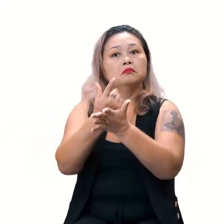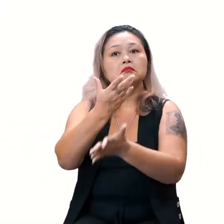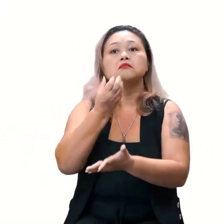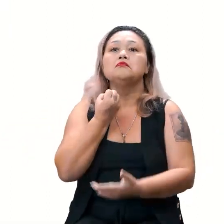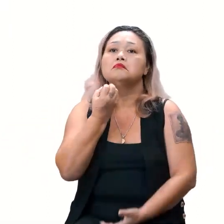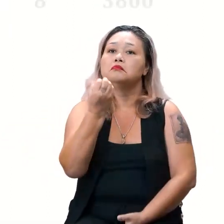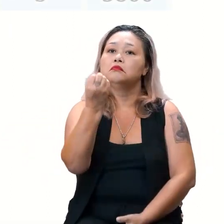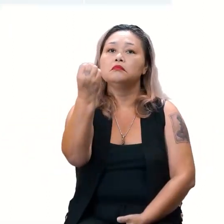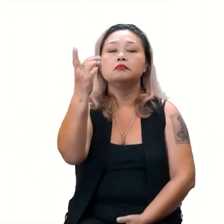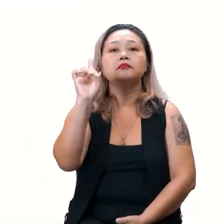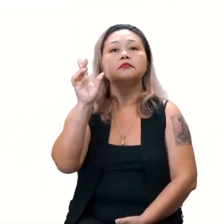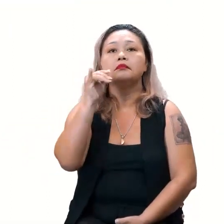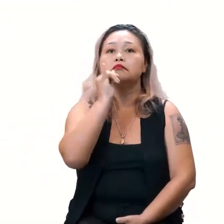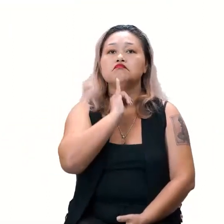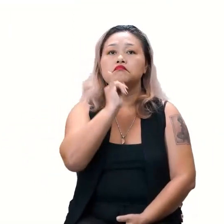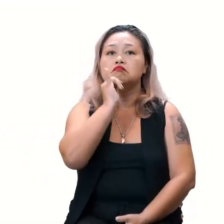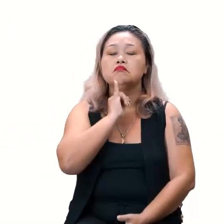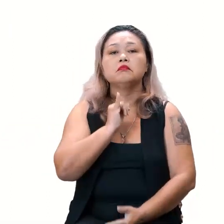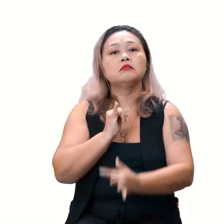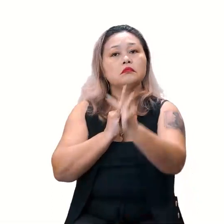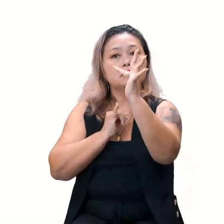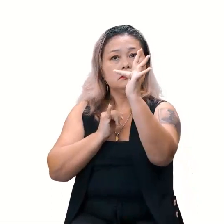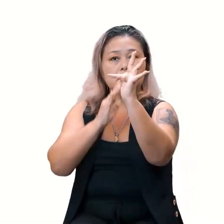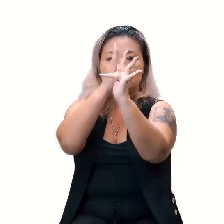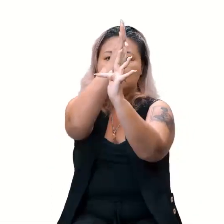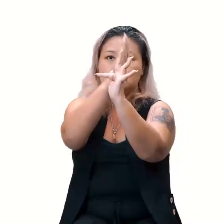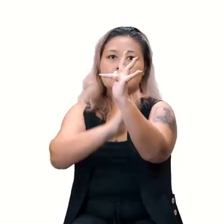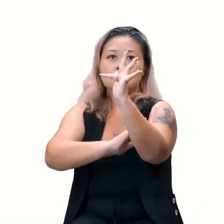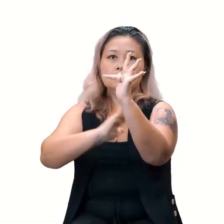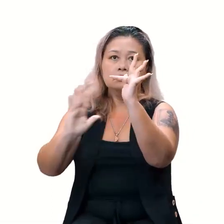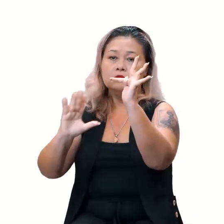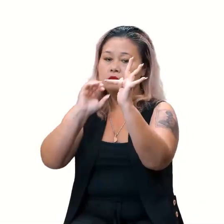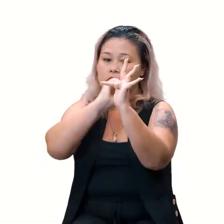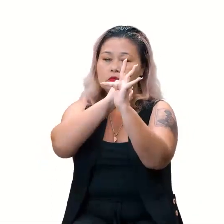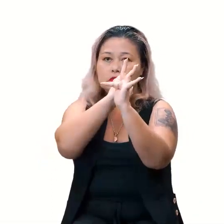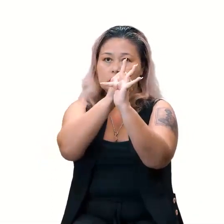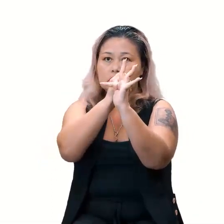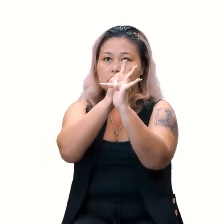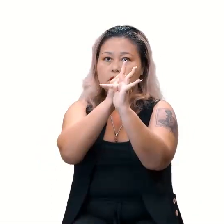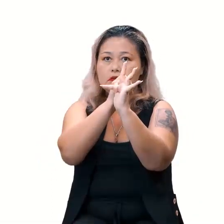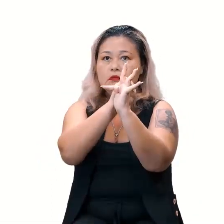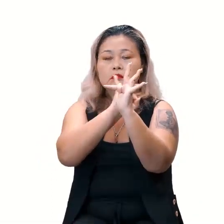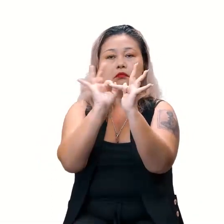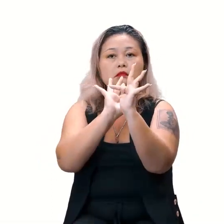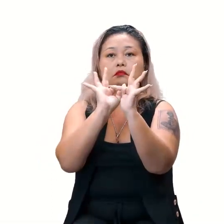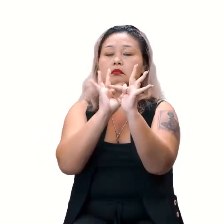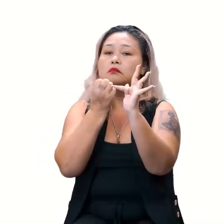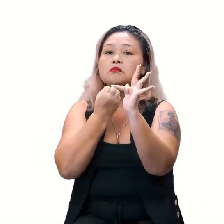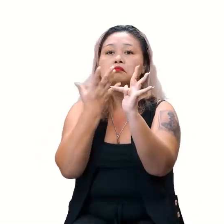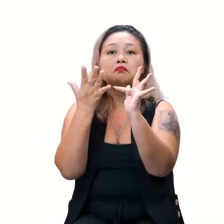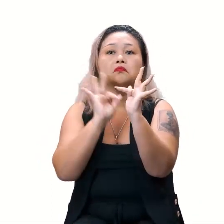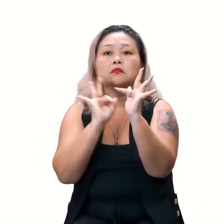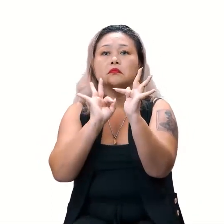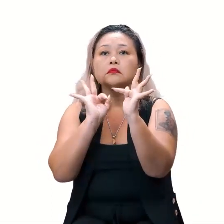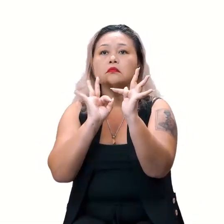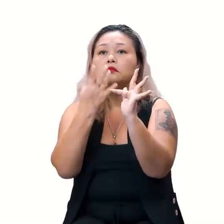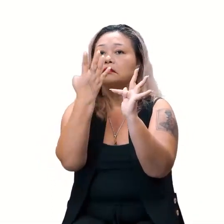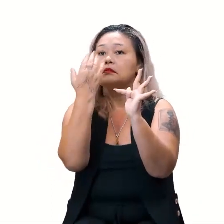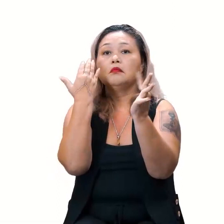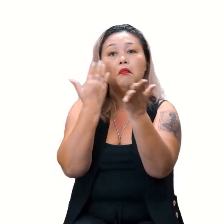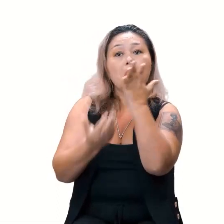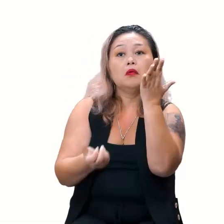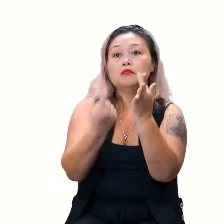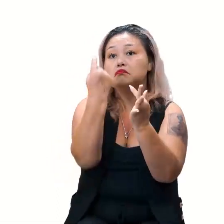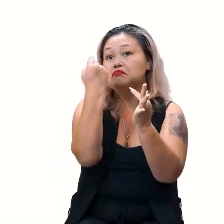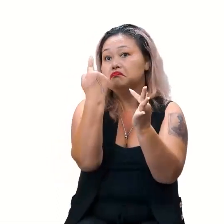exemplo, vamos dizer que se a gente ficar zero dia, né? Só viajar, Só viajar e perdeu R$1.400, né? O pessoal foi lá e